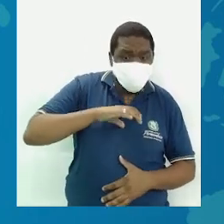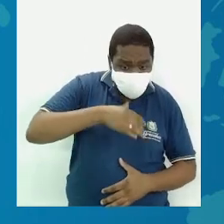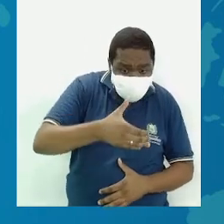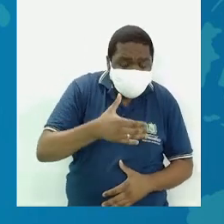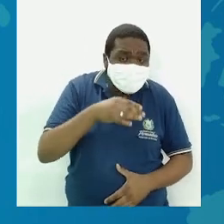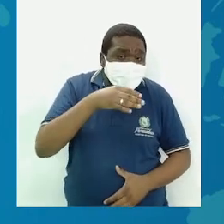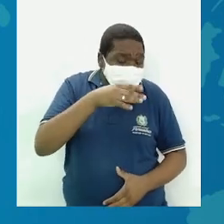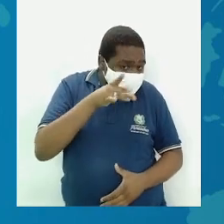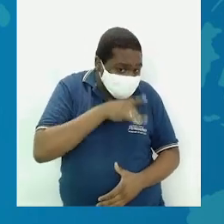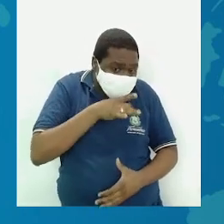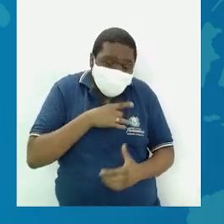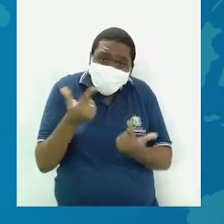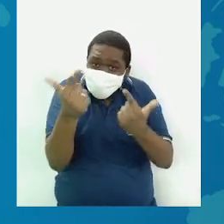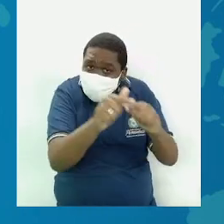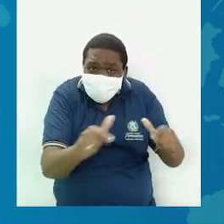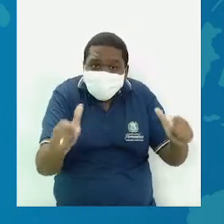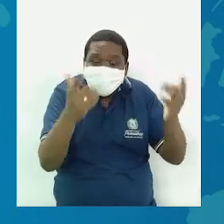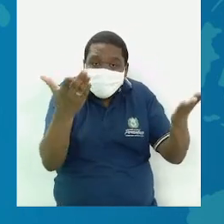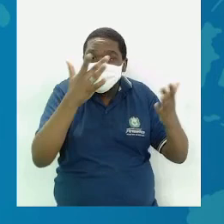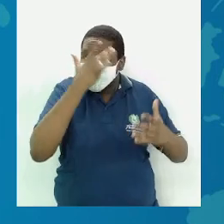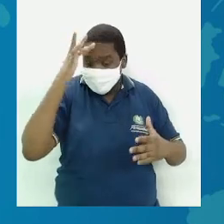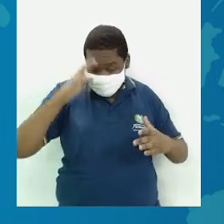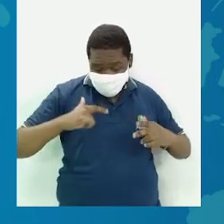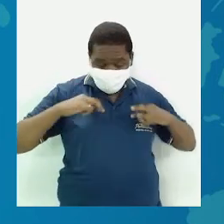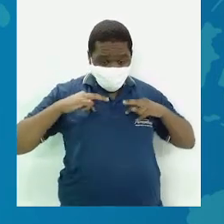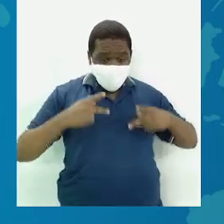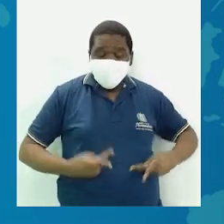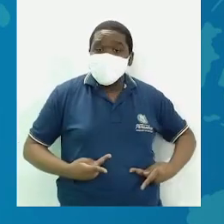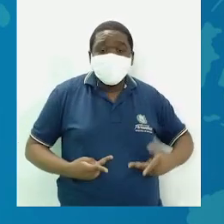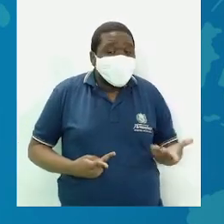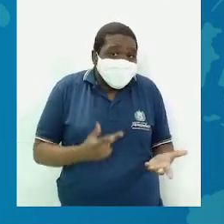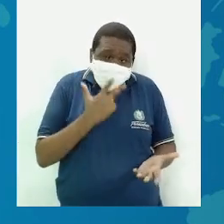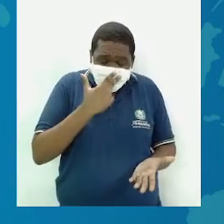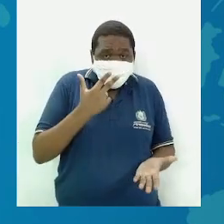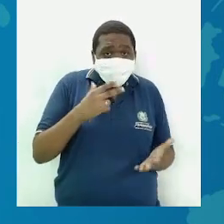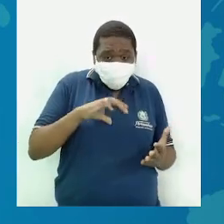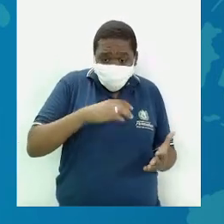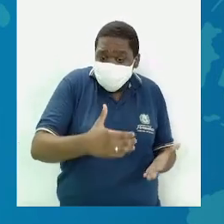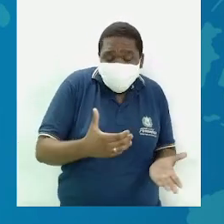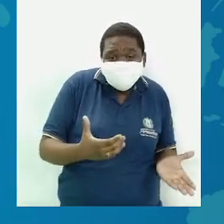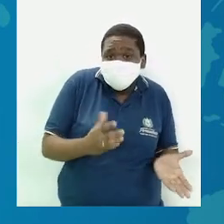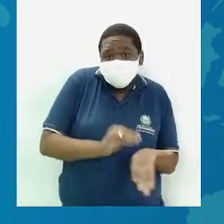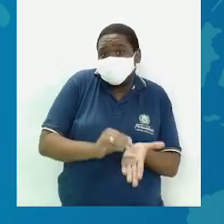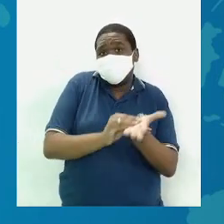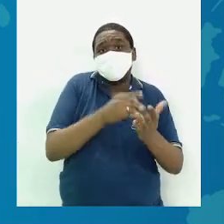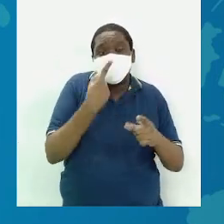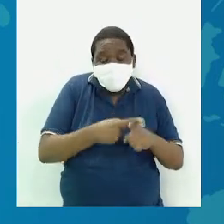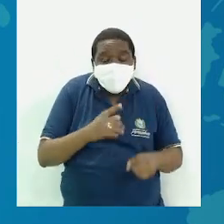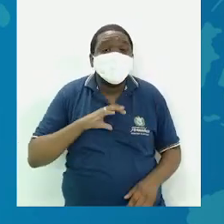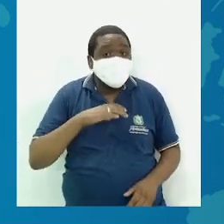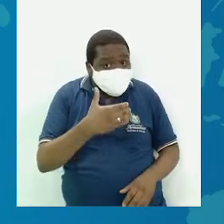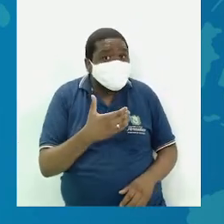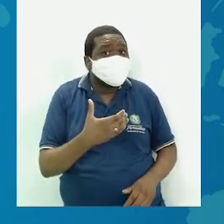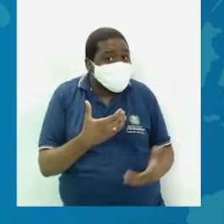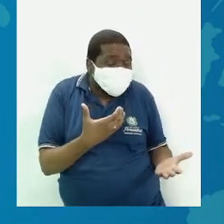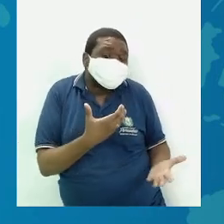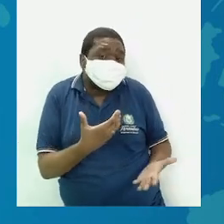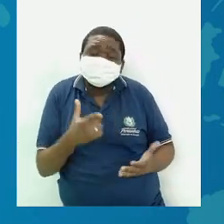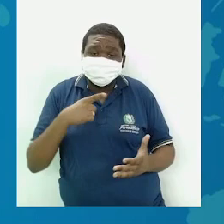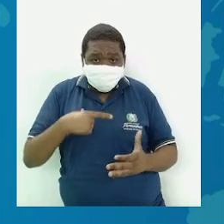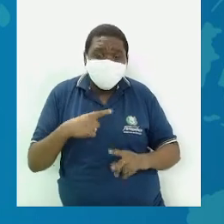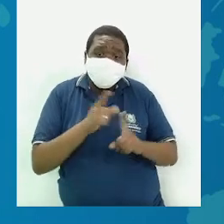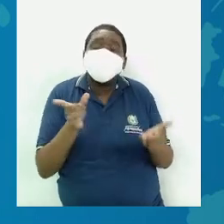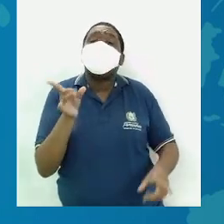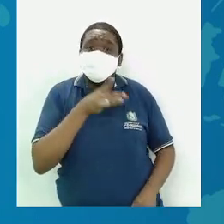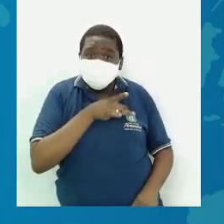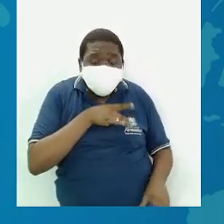de medo, então o ser humano nunca será corajoso por completo, porque o medo faz parte da vida humana. Então